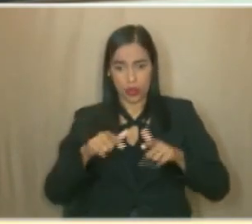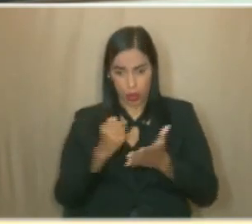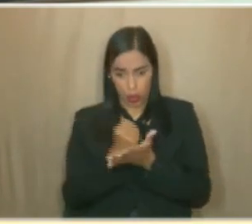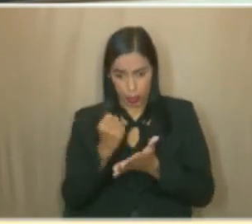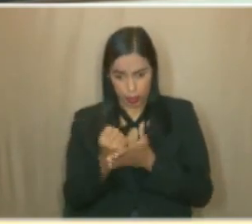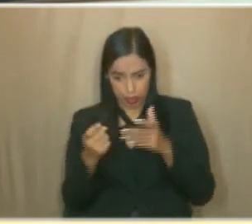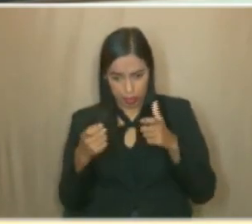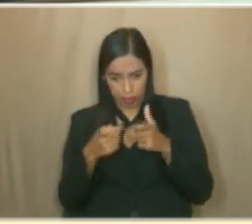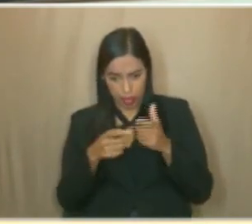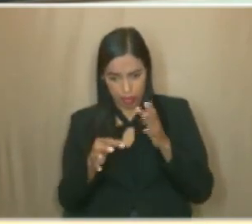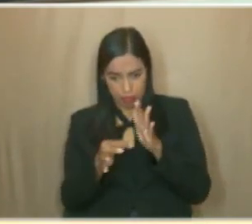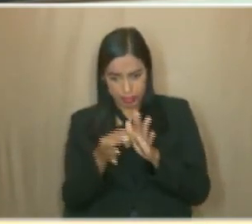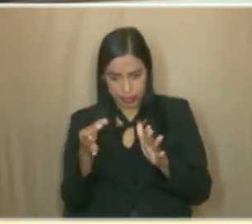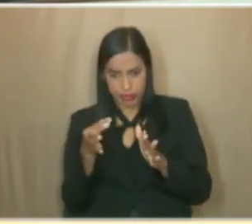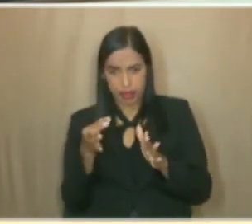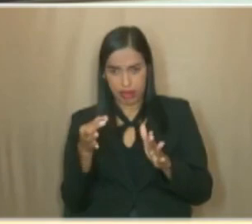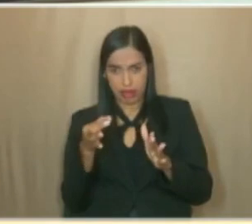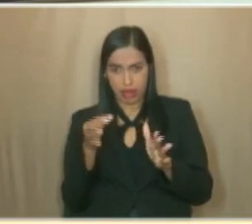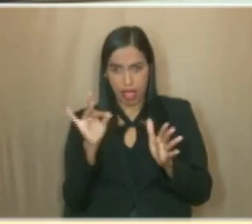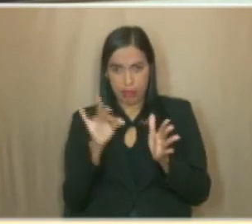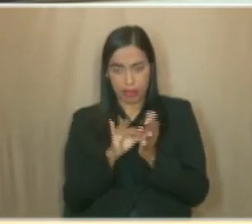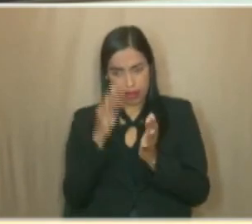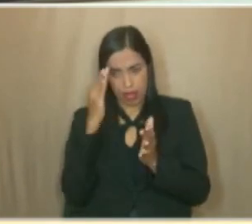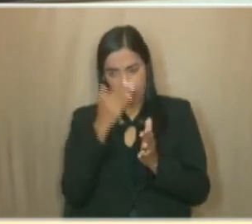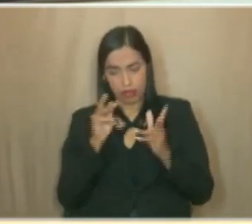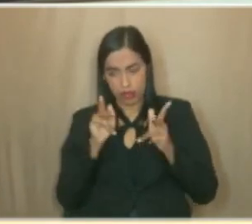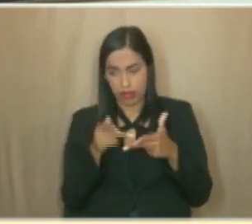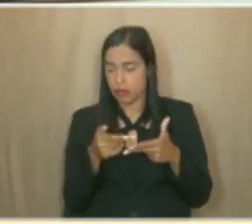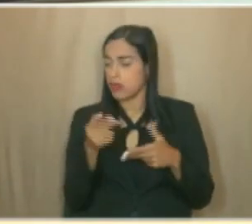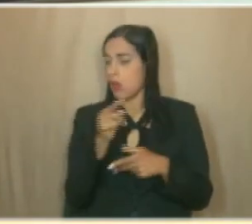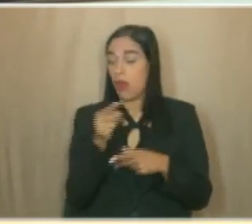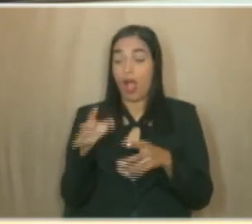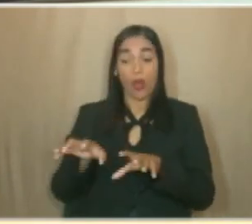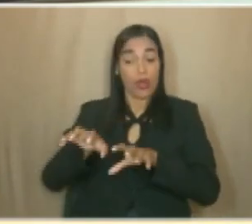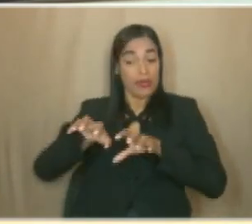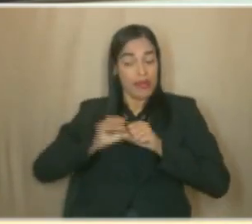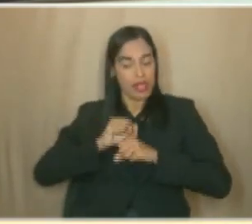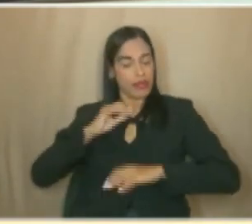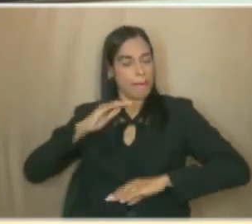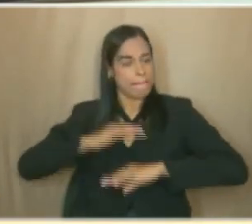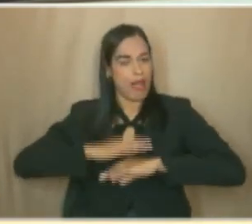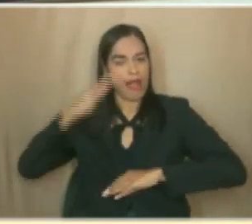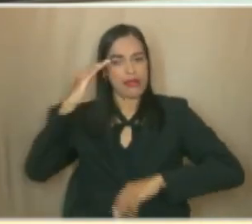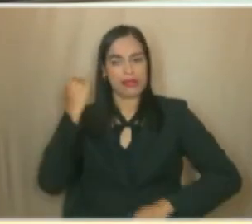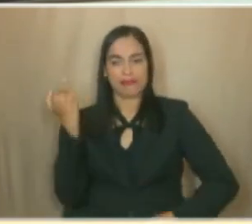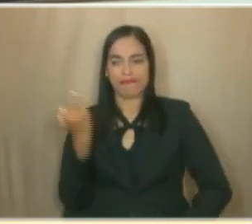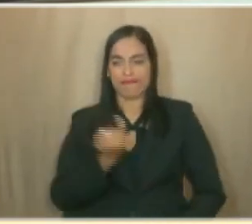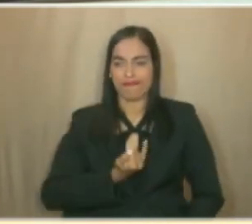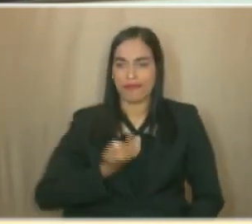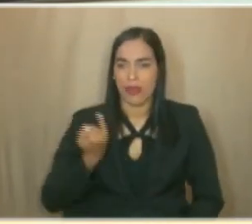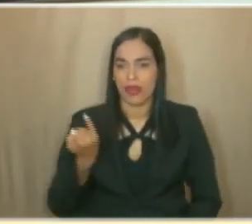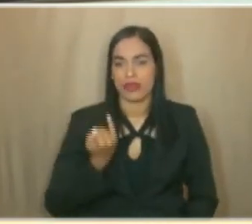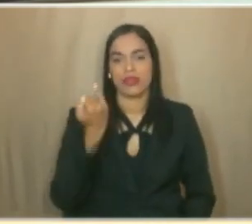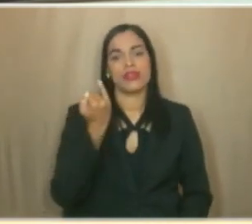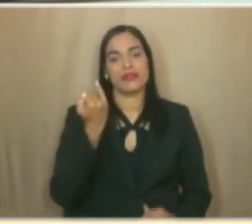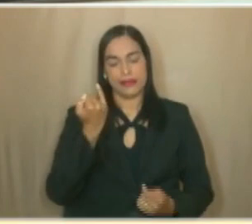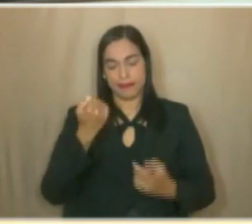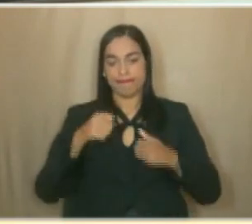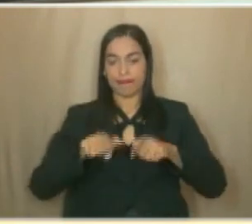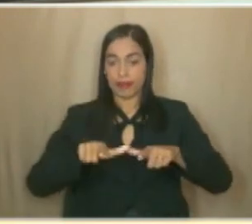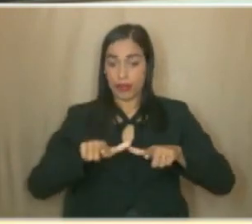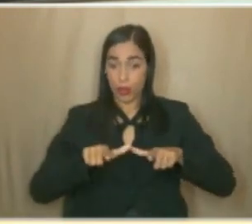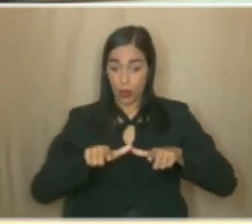é o instrumento mais importante. Precisa acolher essas mães, essas famílias. O laudo é um instrumento que vai